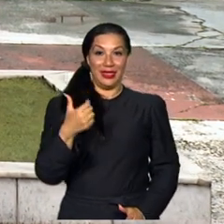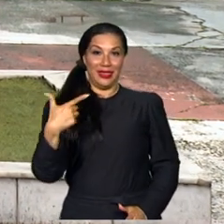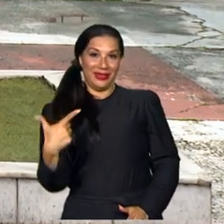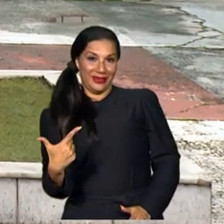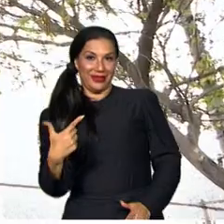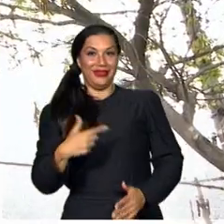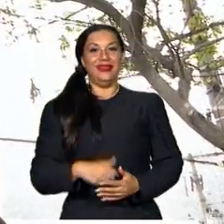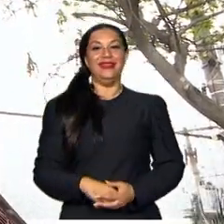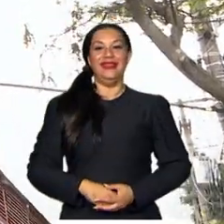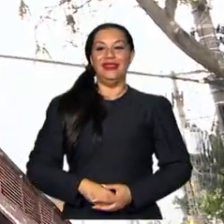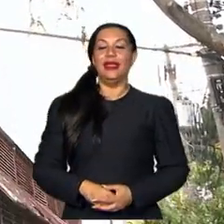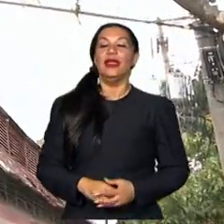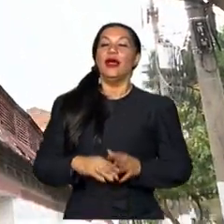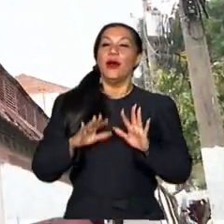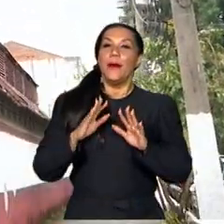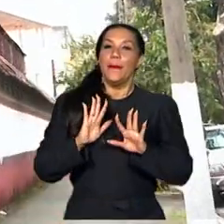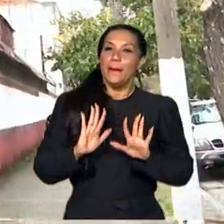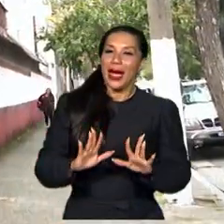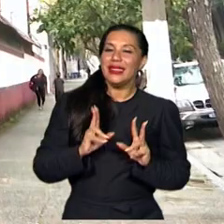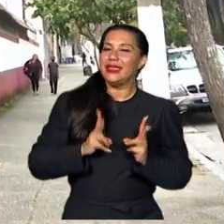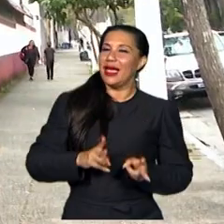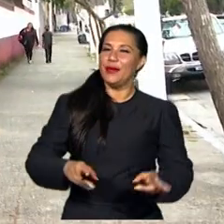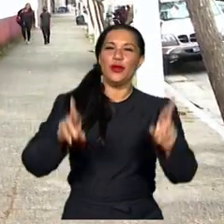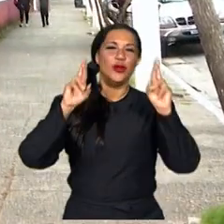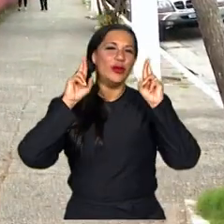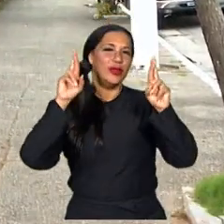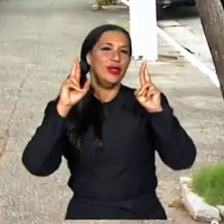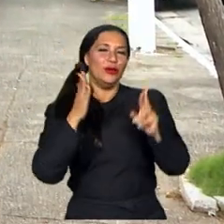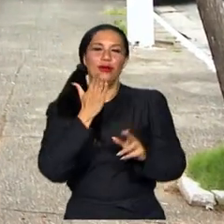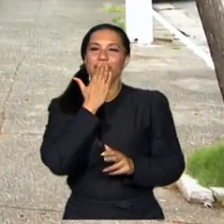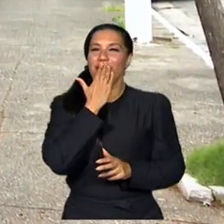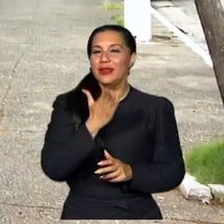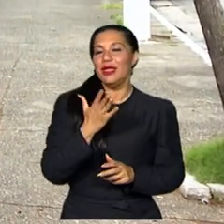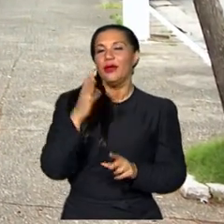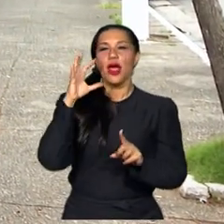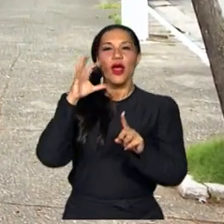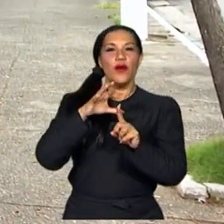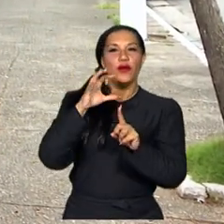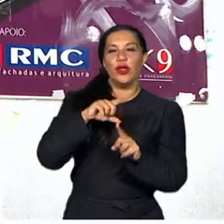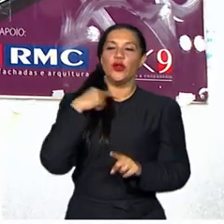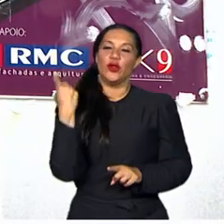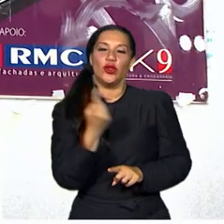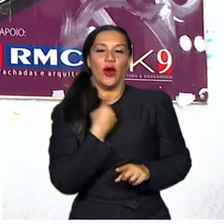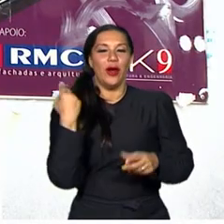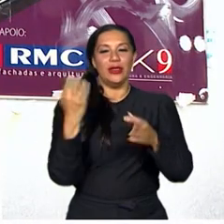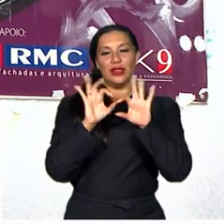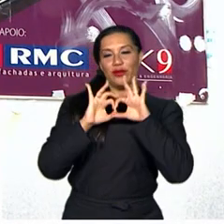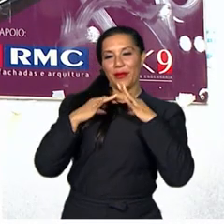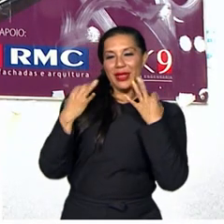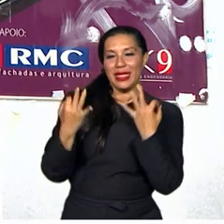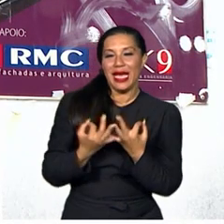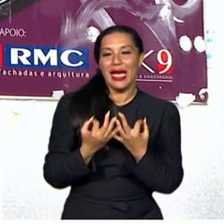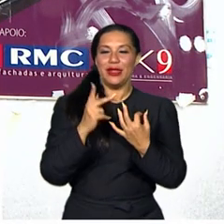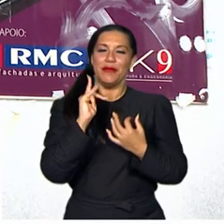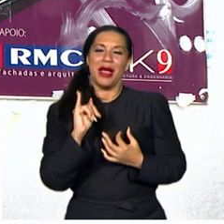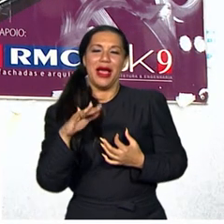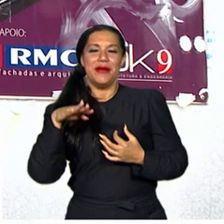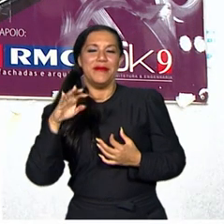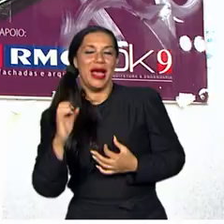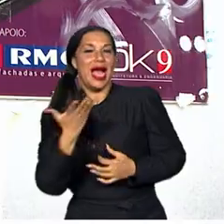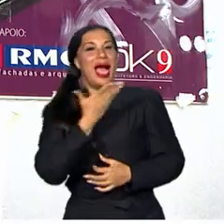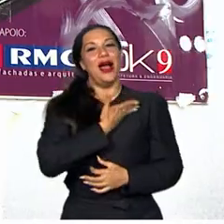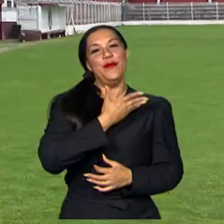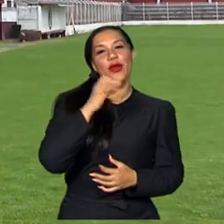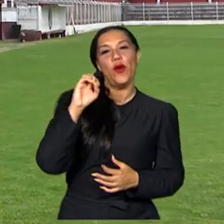1968. Quase sempre torcemos por um clube por influência dos nossos pais, familiares, amigos ou até